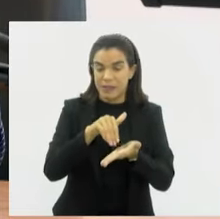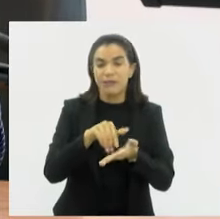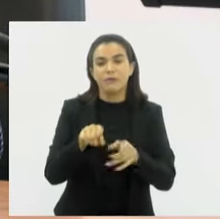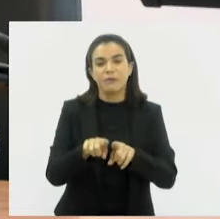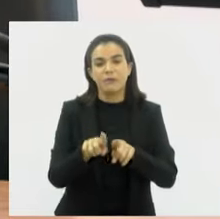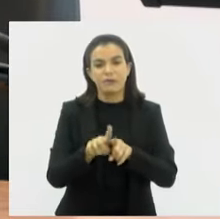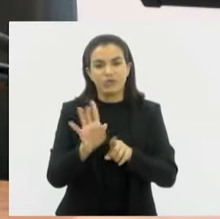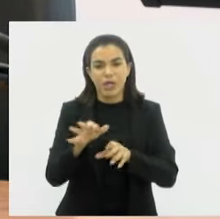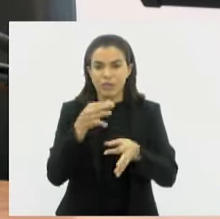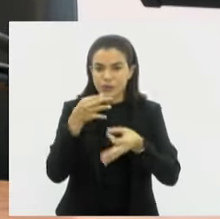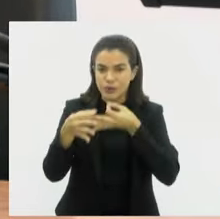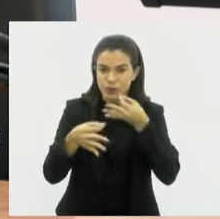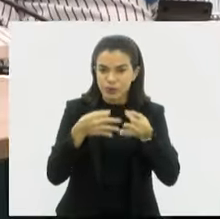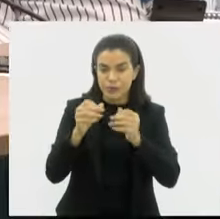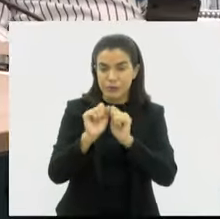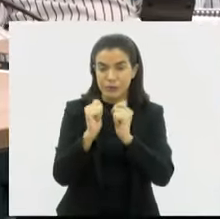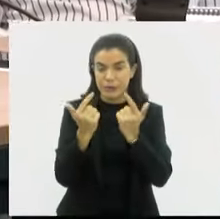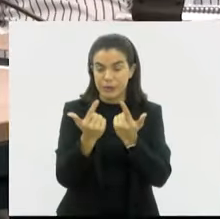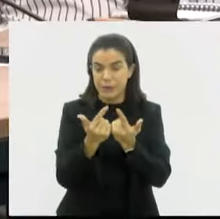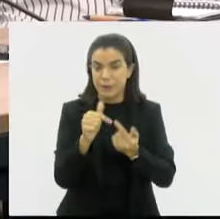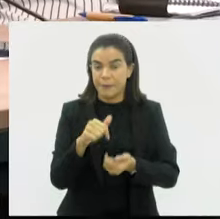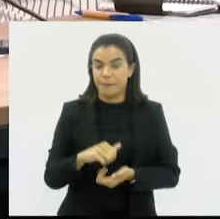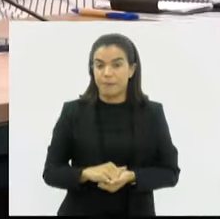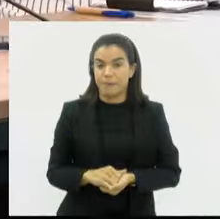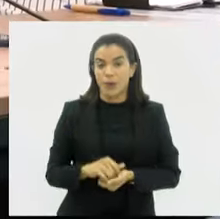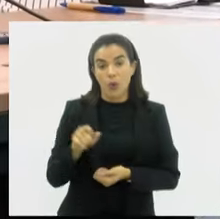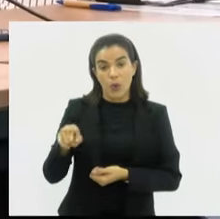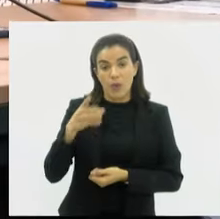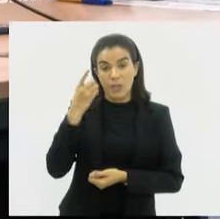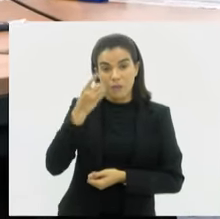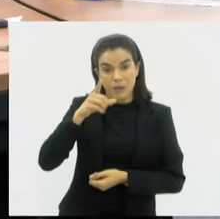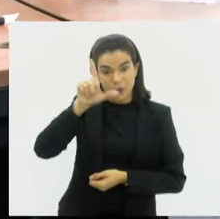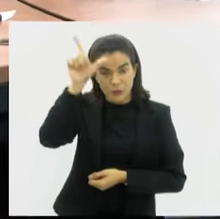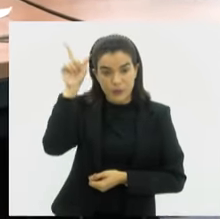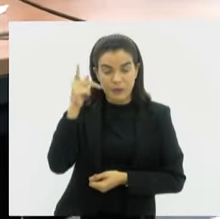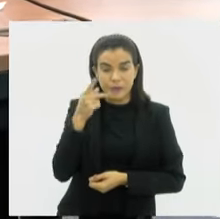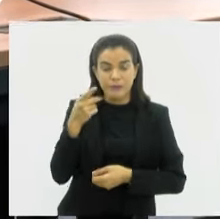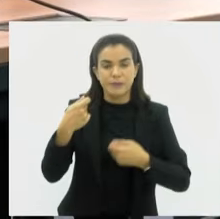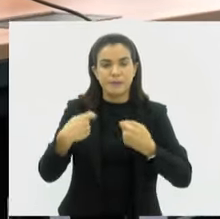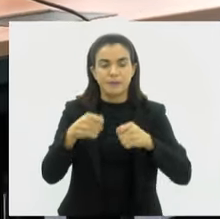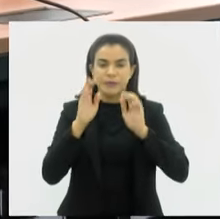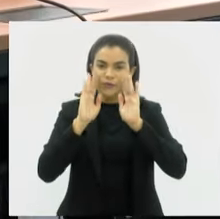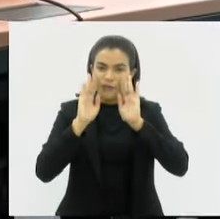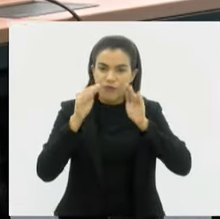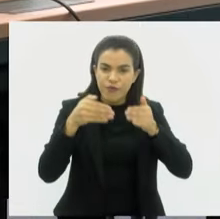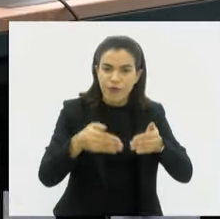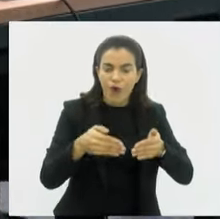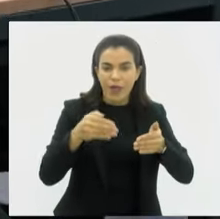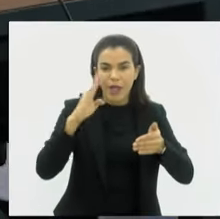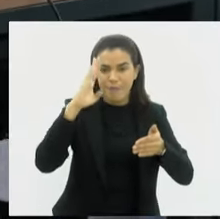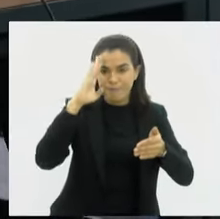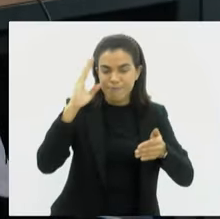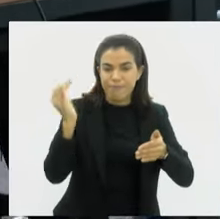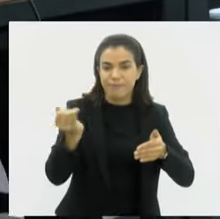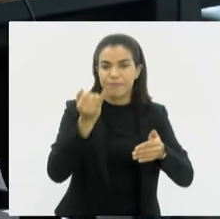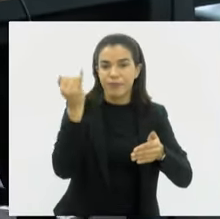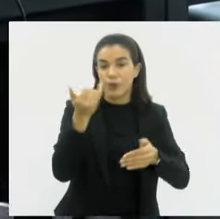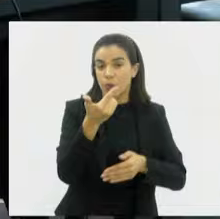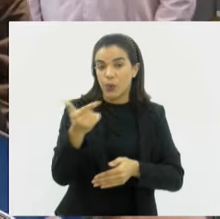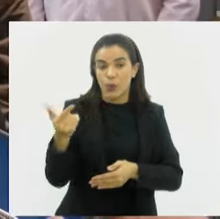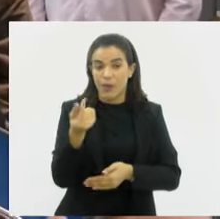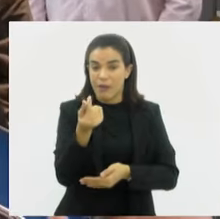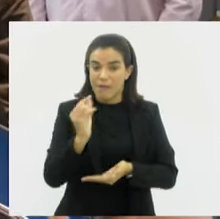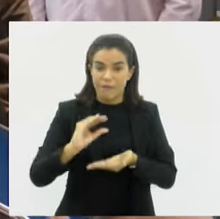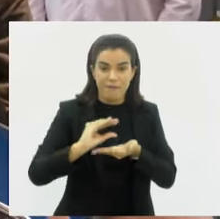já sugerido pela Alerj. De acordo com o deputado Luiz Paulo, é preciso focar em prioridades, já que não há verba para